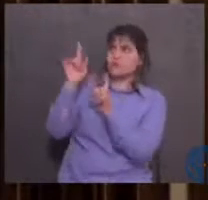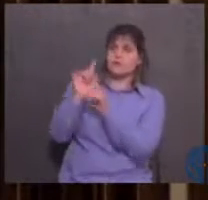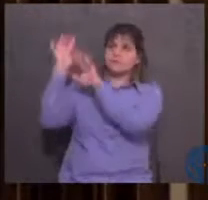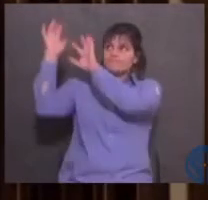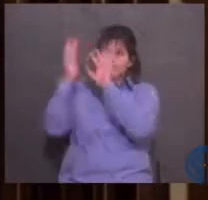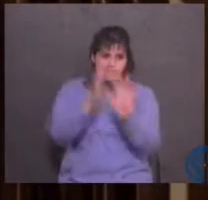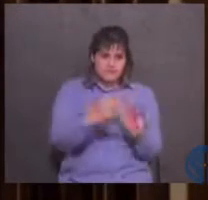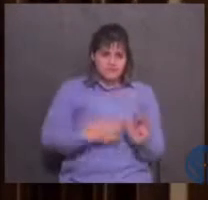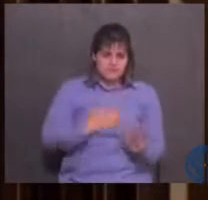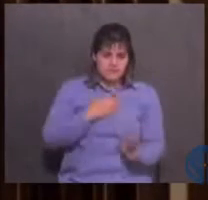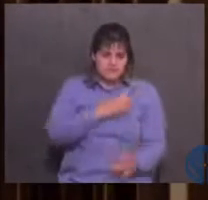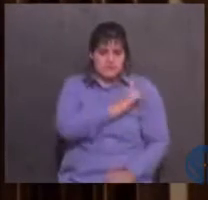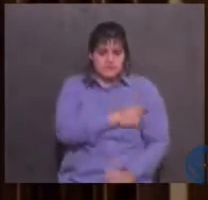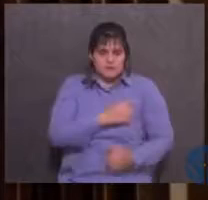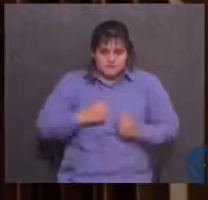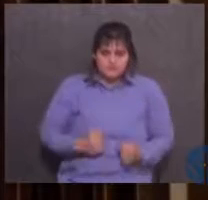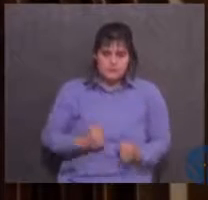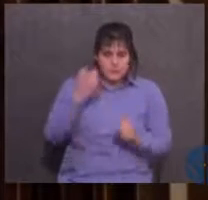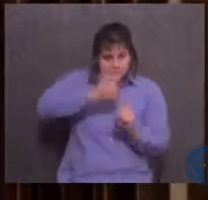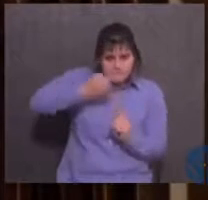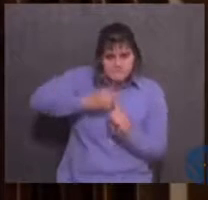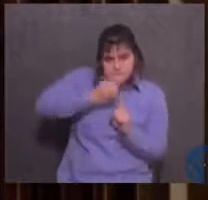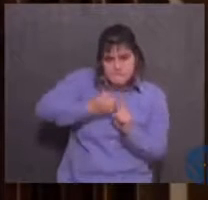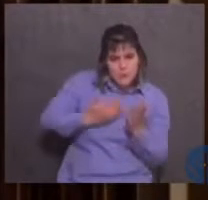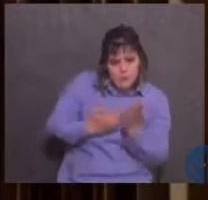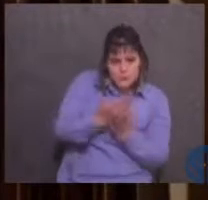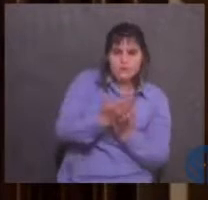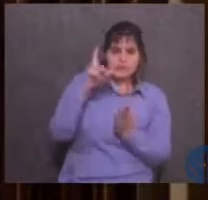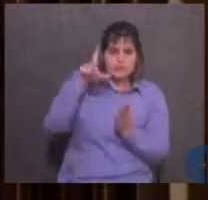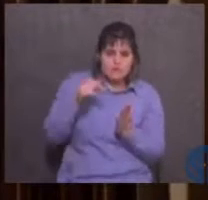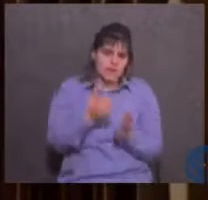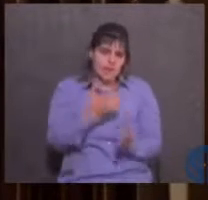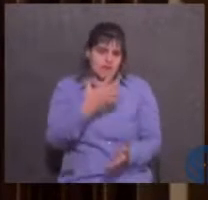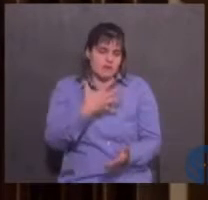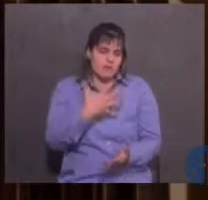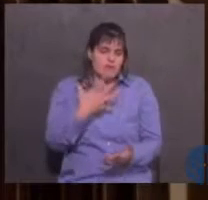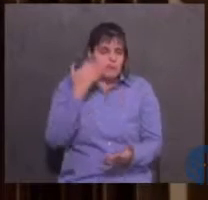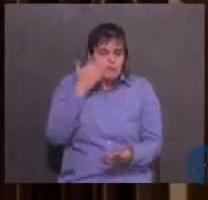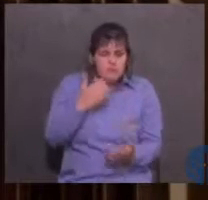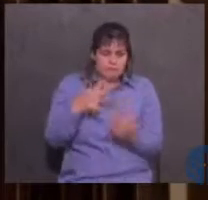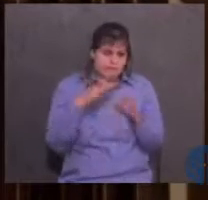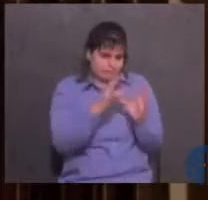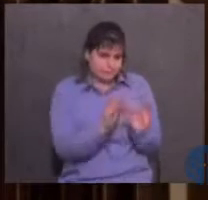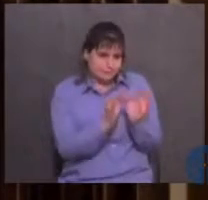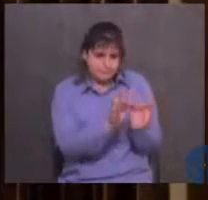in their tribulations, and consoled in their pain. Oremus.